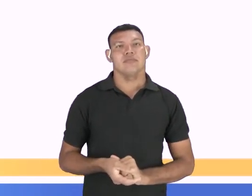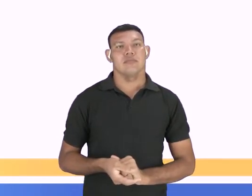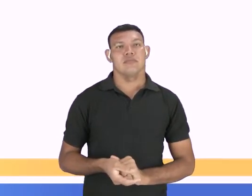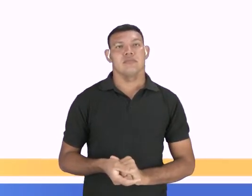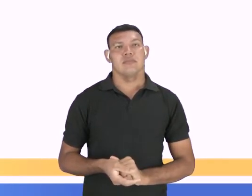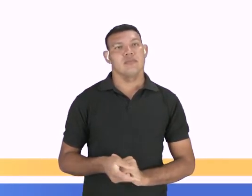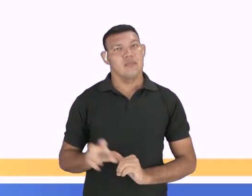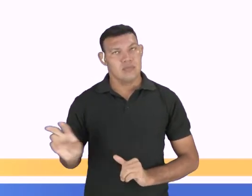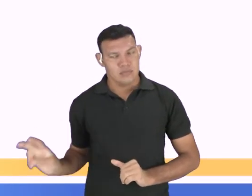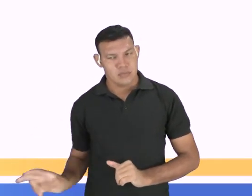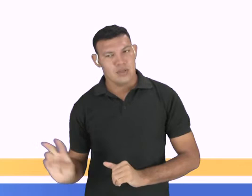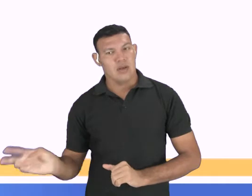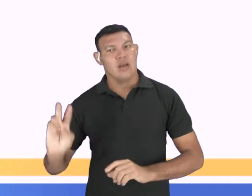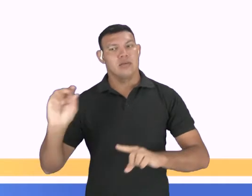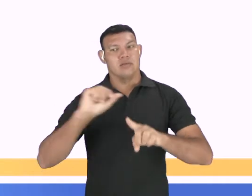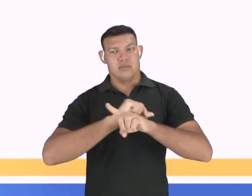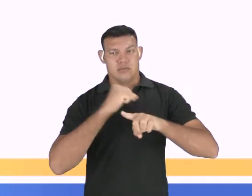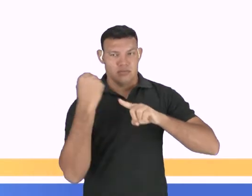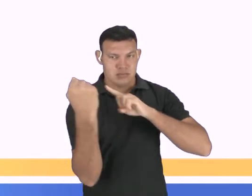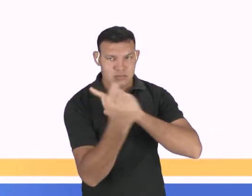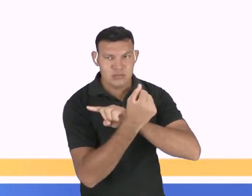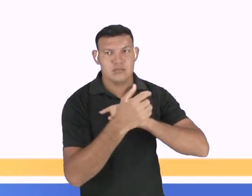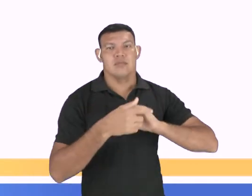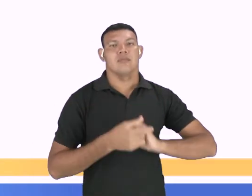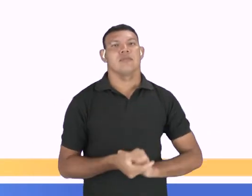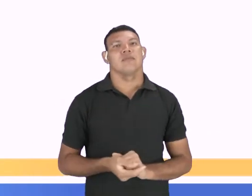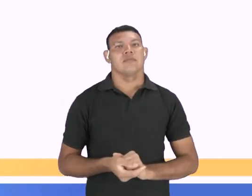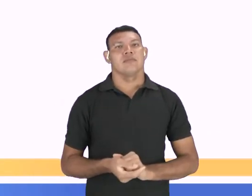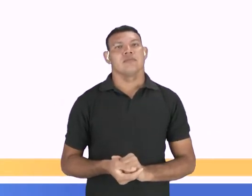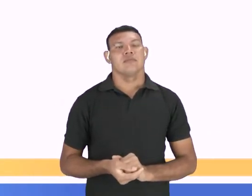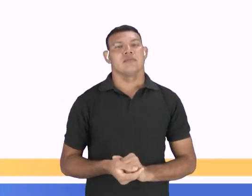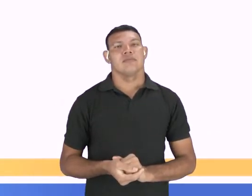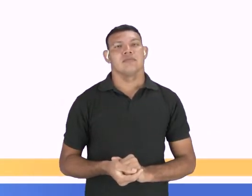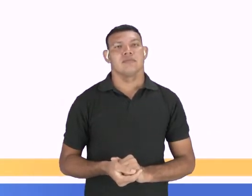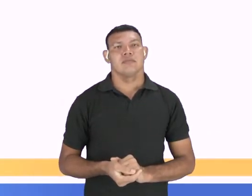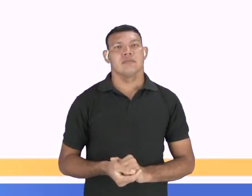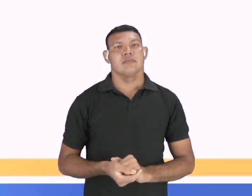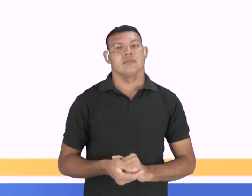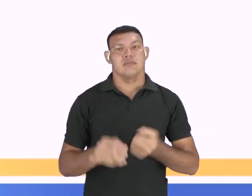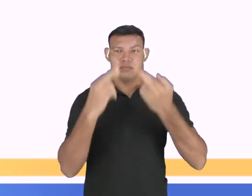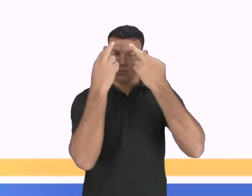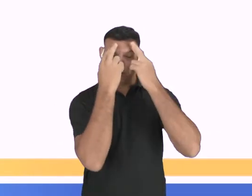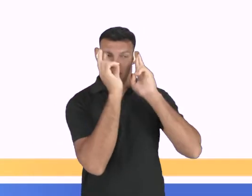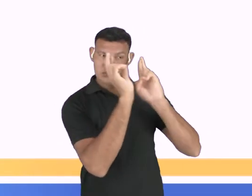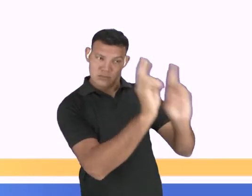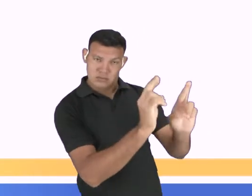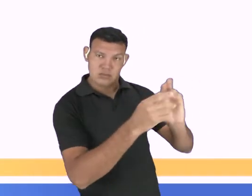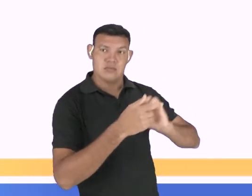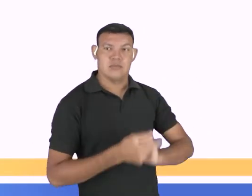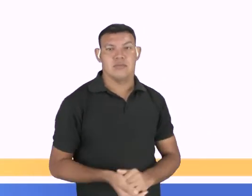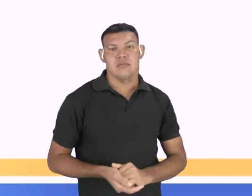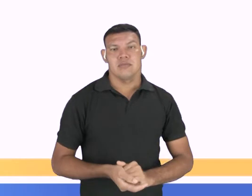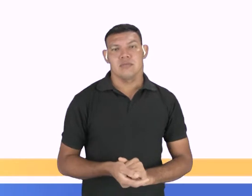sociedade civil. Então, procuro valorizar a sociedade civil, respeitando